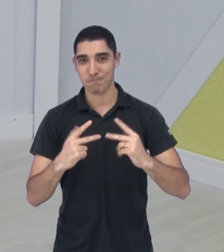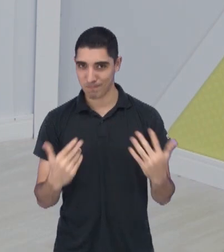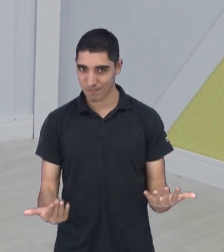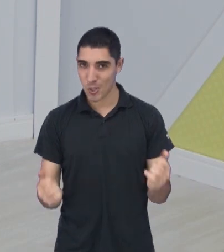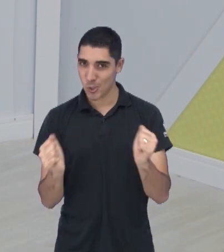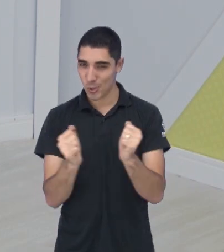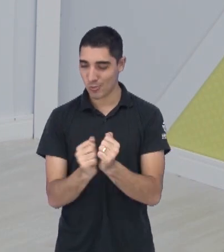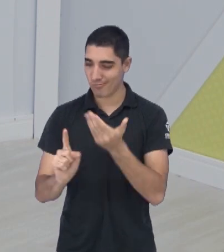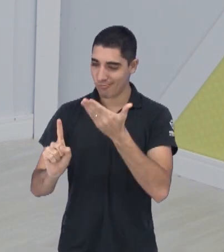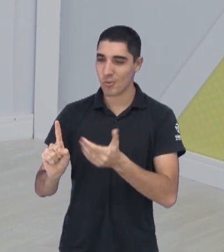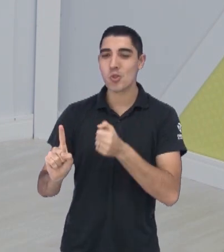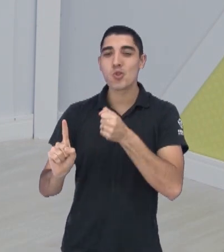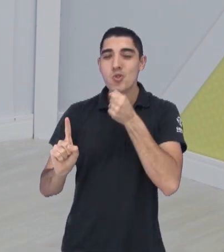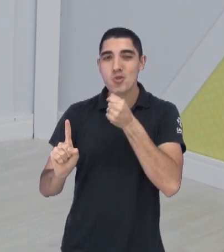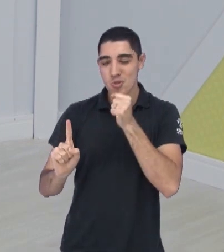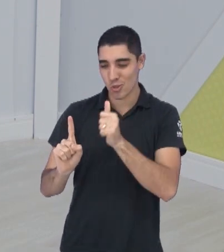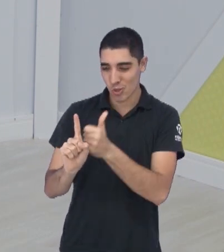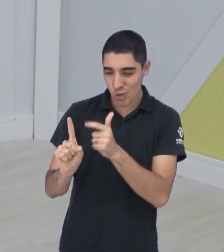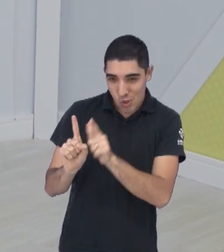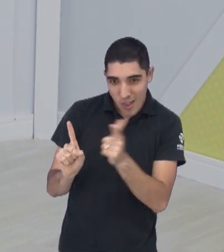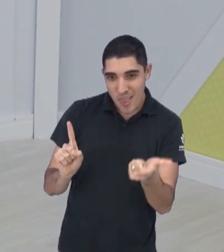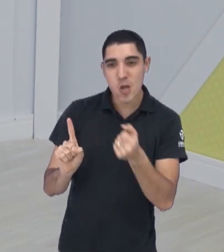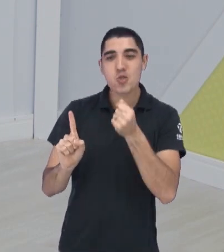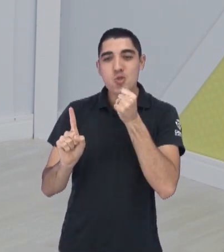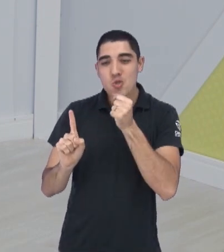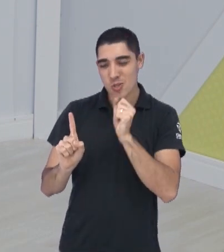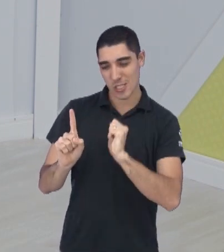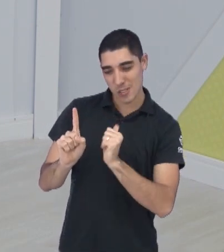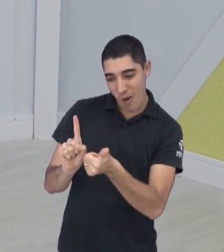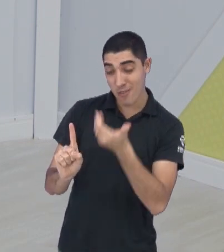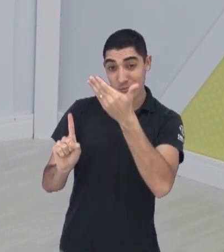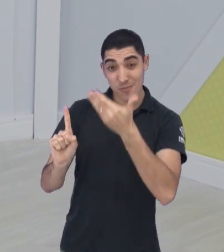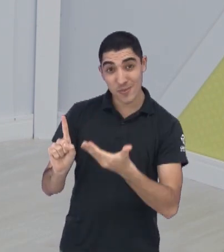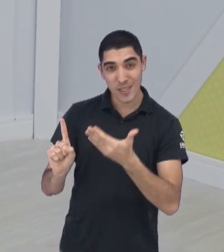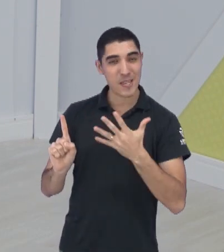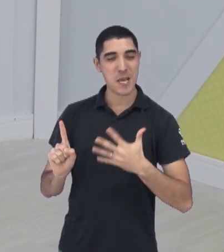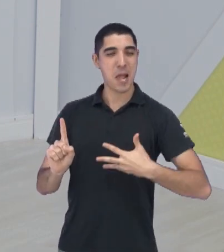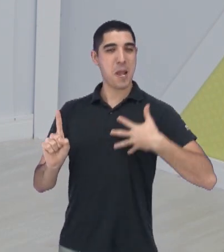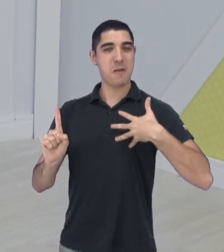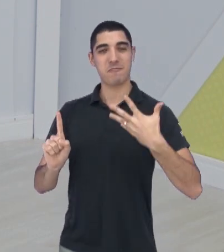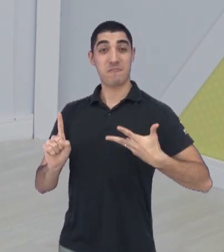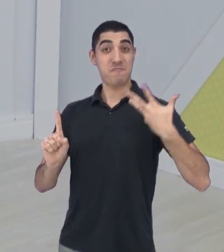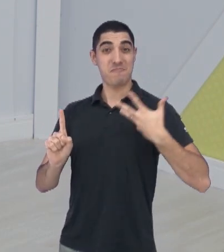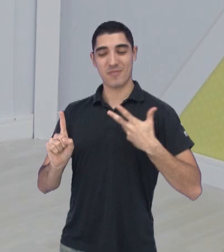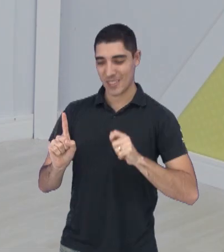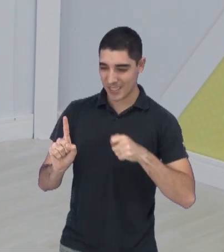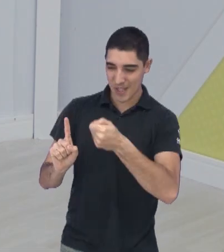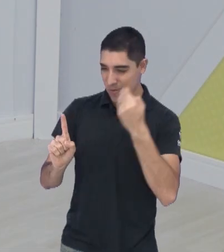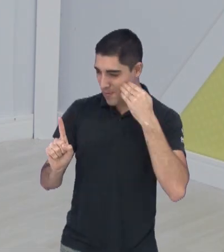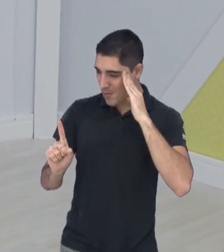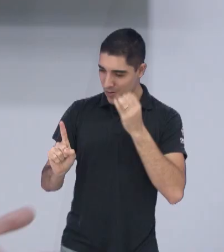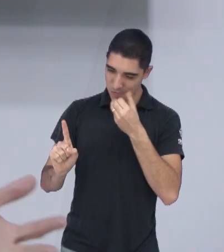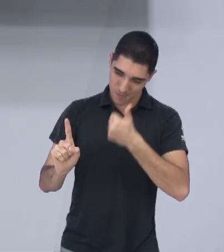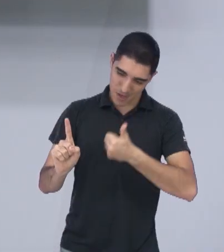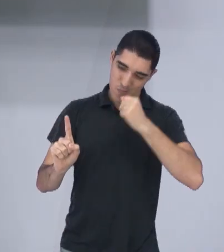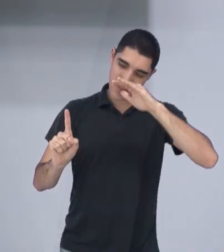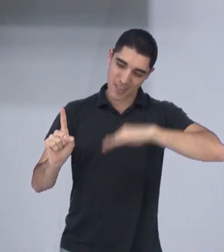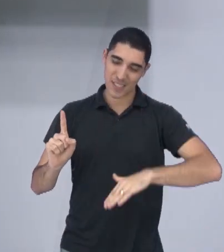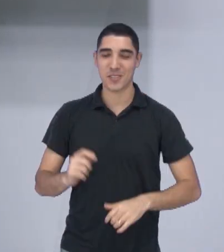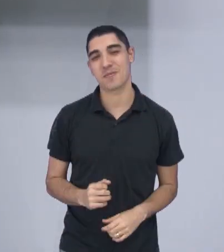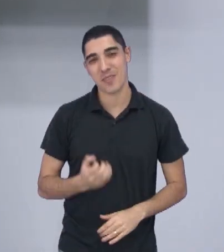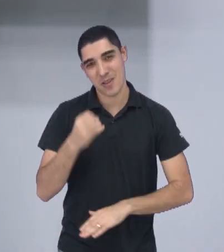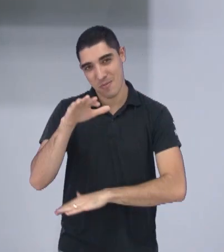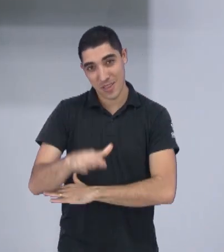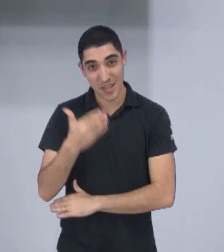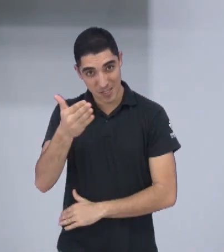Aqui comigo ele, jornalista, repórter esportivo, o saudosista Bruno Castilho. Tudo bem, Brunão? Boa tarde. Boa tarde, Vera.